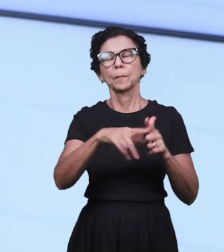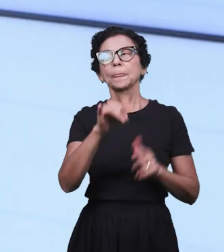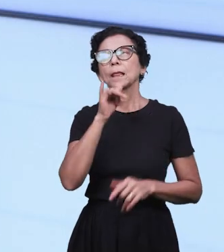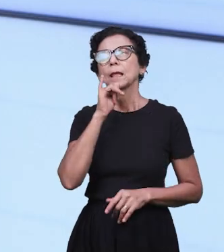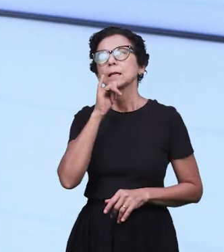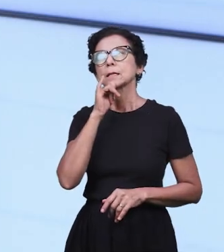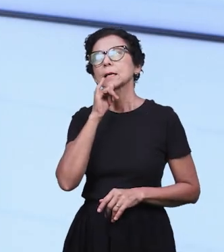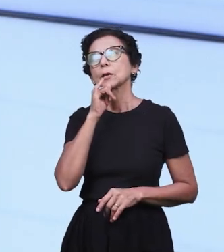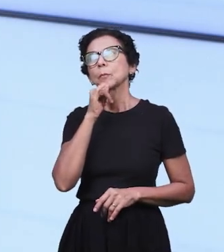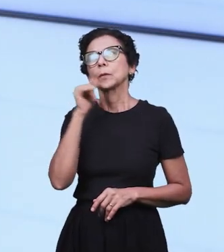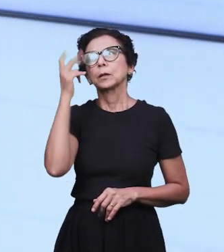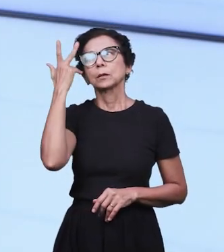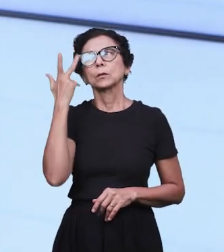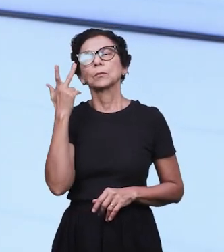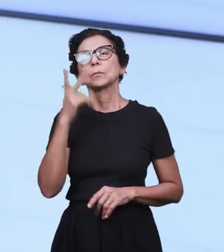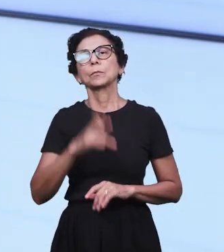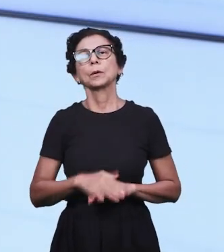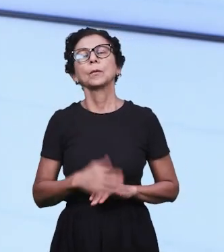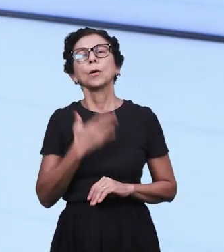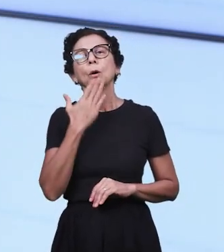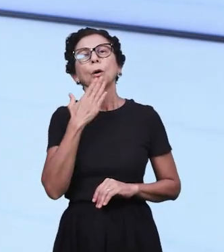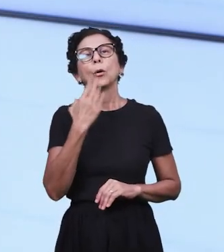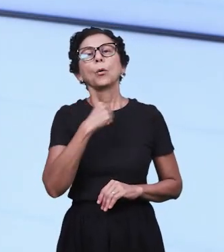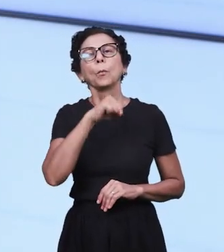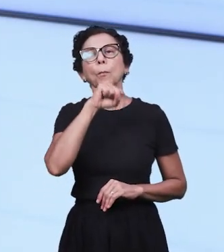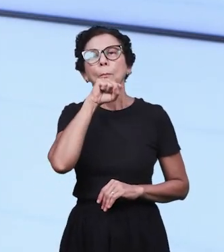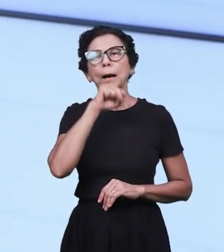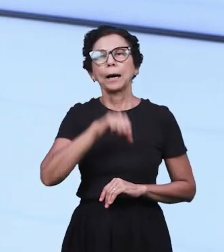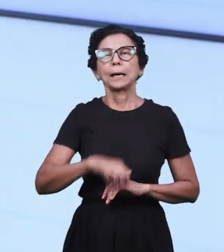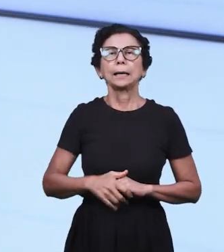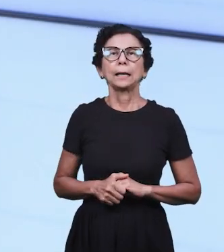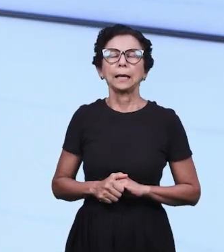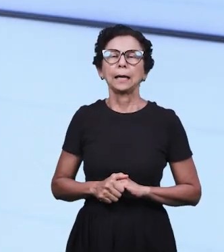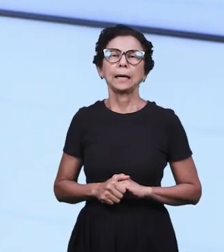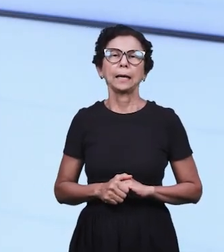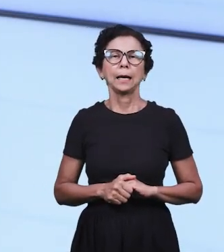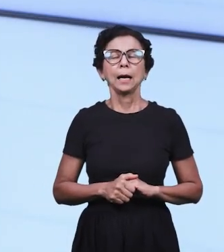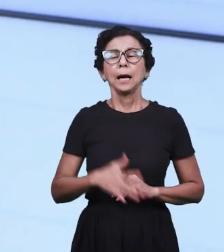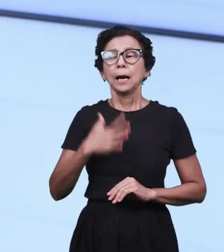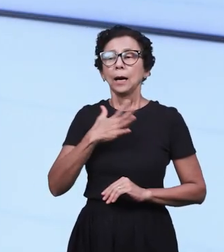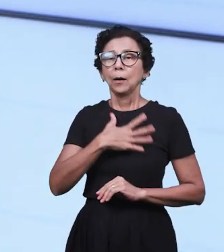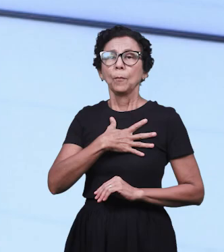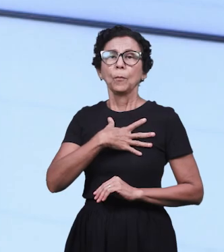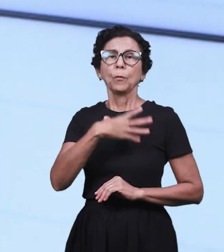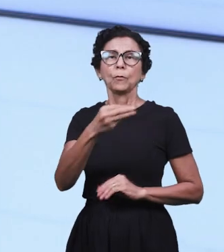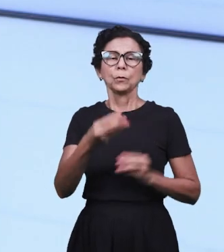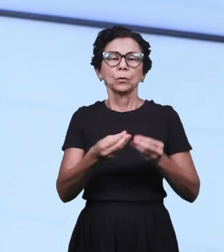muito comum que o pai queira doar para um dos filhos